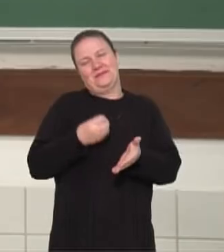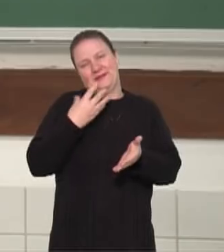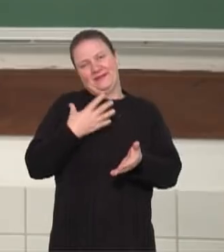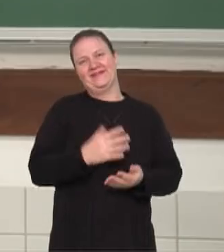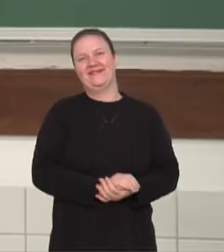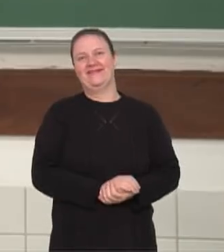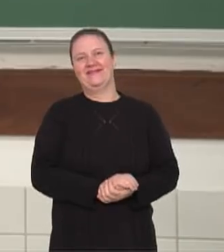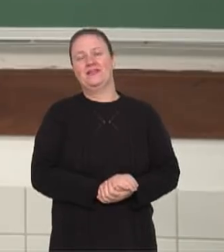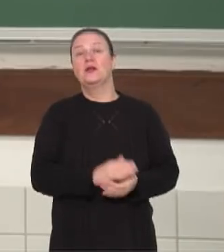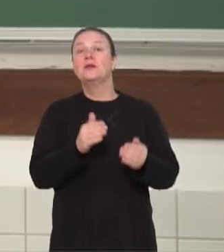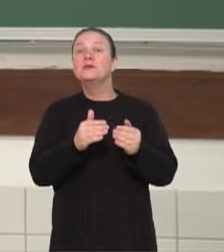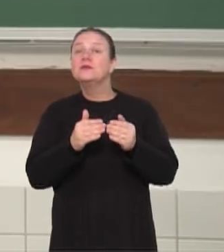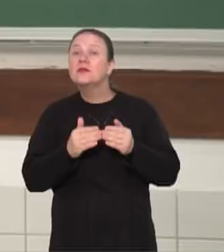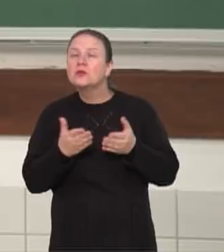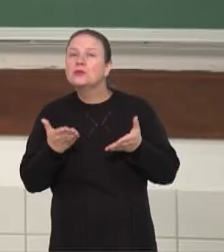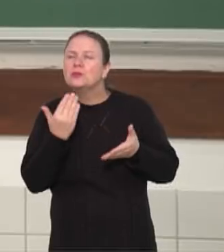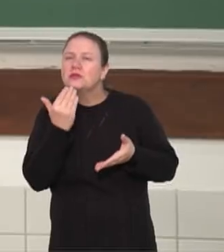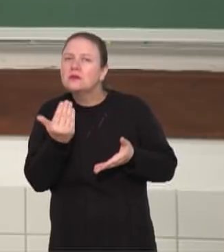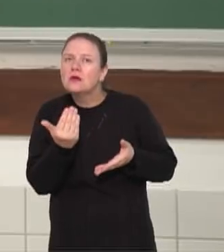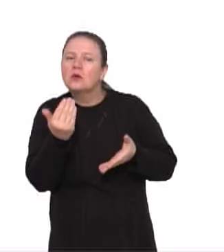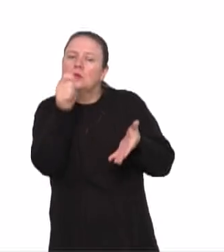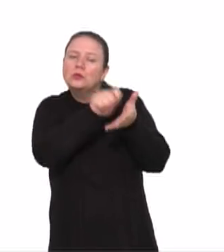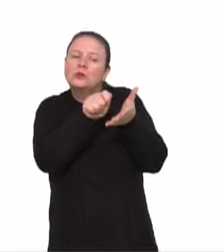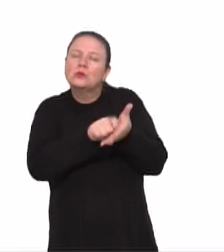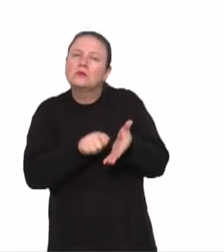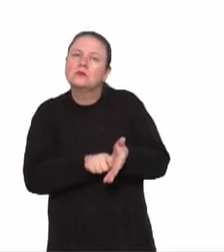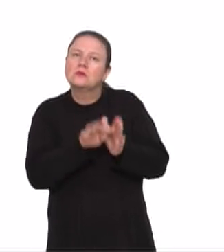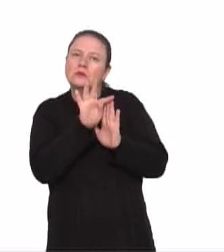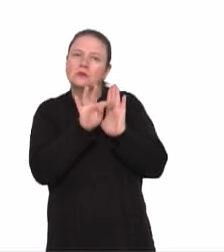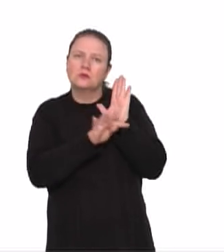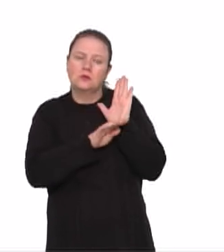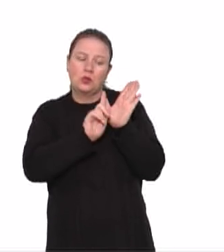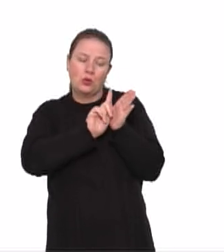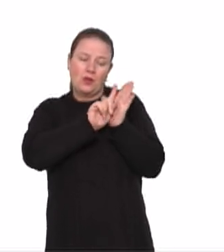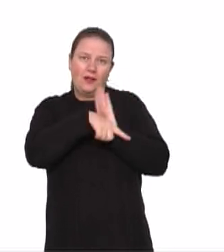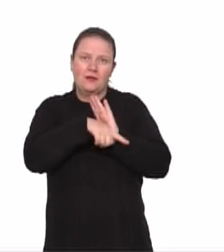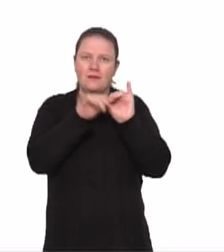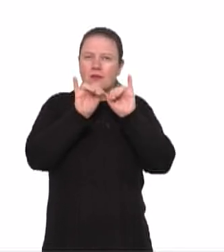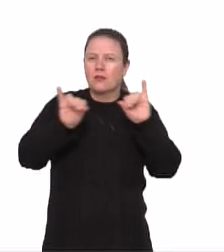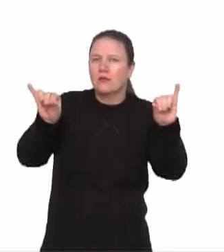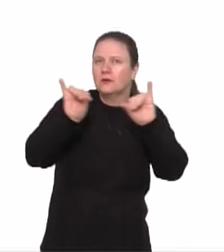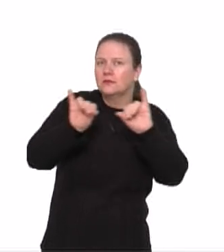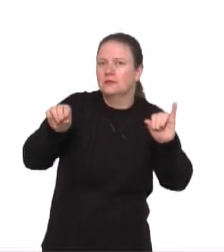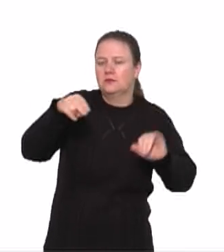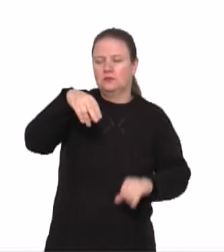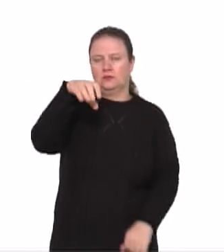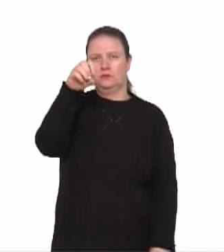vou solicitar para vocês aí a produção de um texto do gênero notícia.